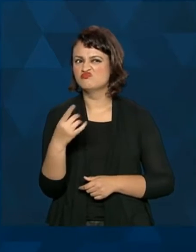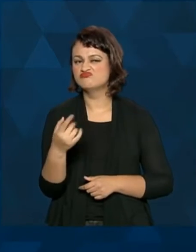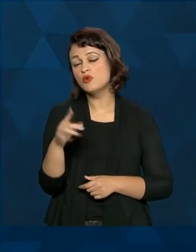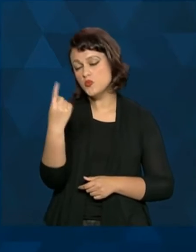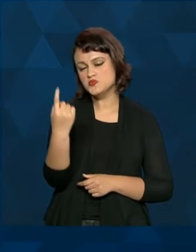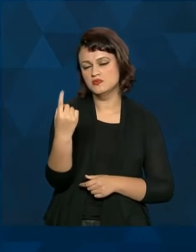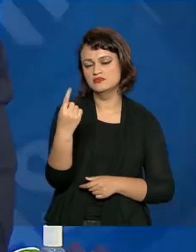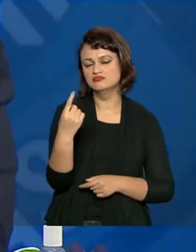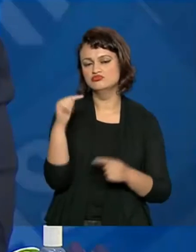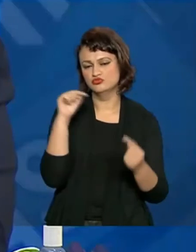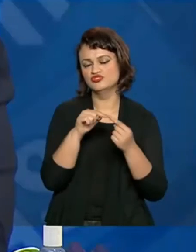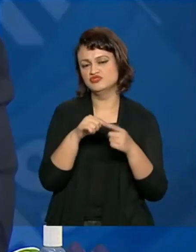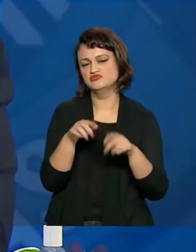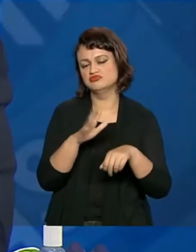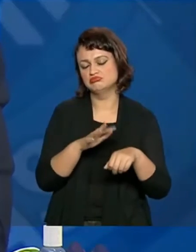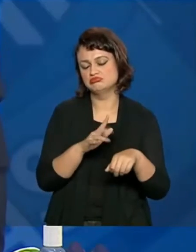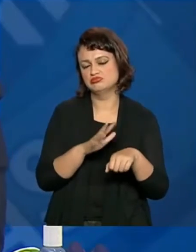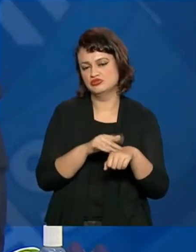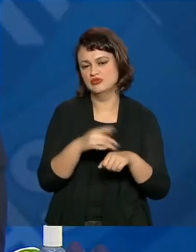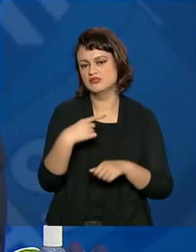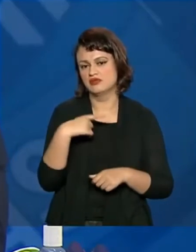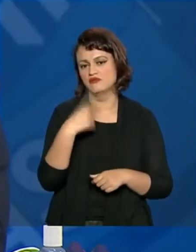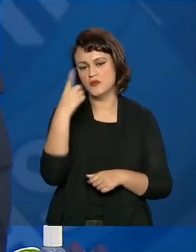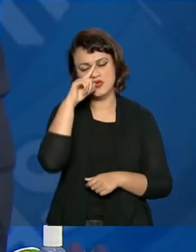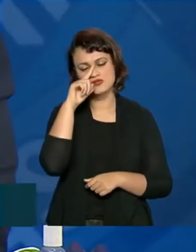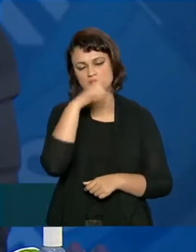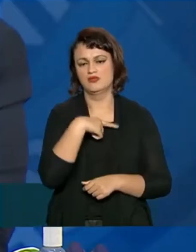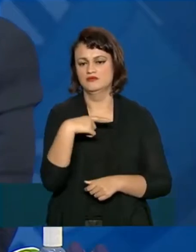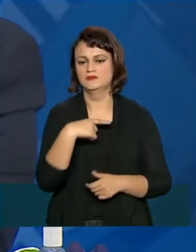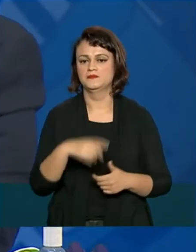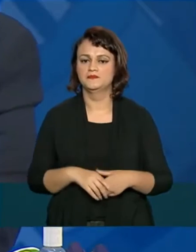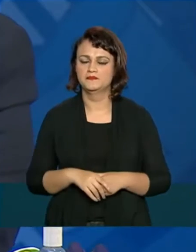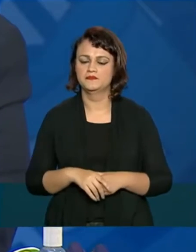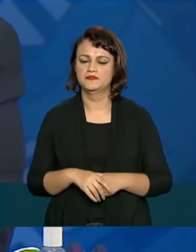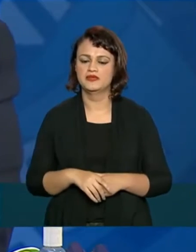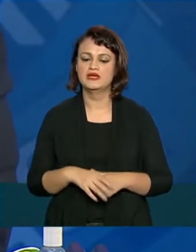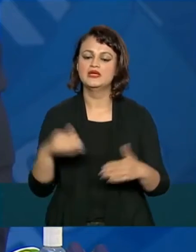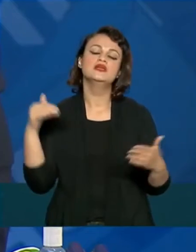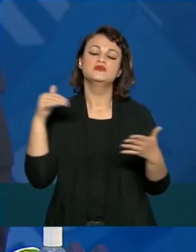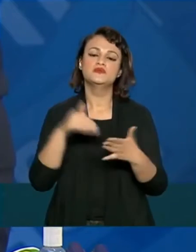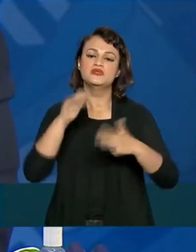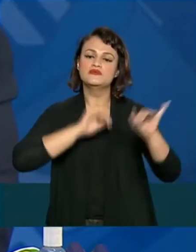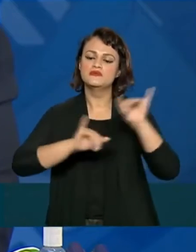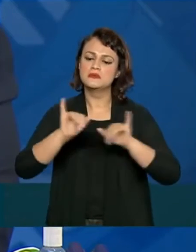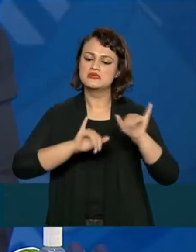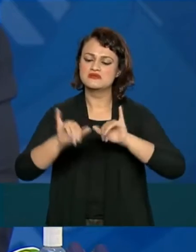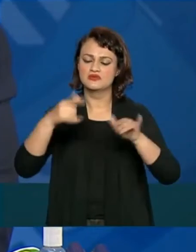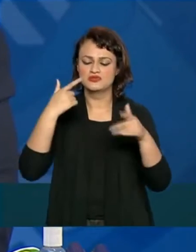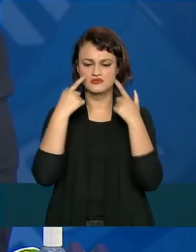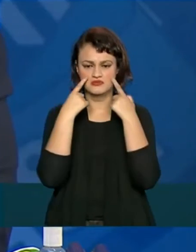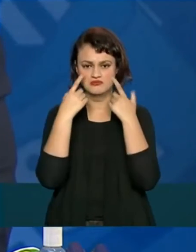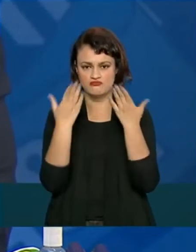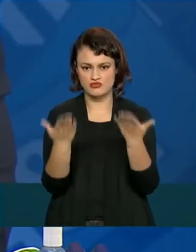um desses fatores de risco, pelo menos um desses fatores de risco. E por fim, esse dado, ele mostra